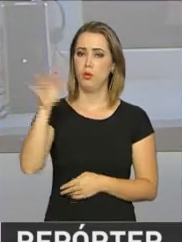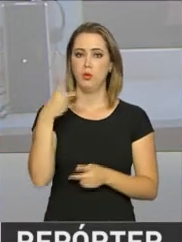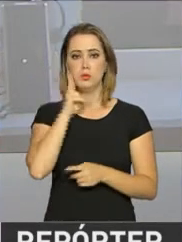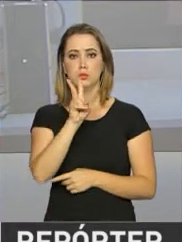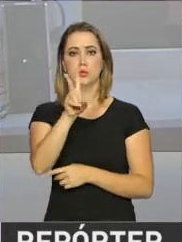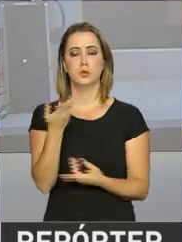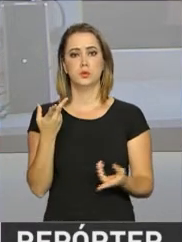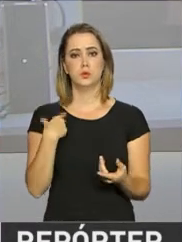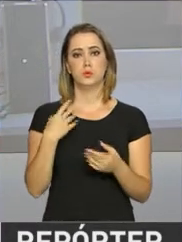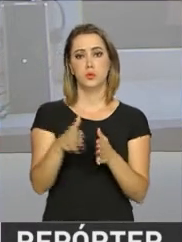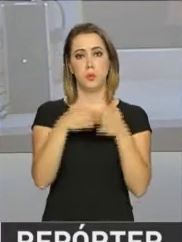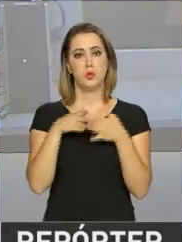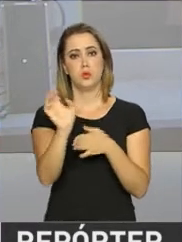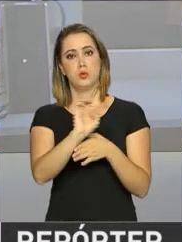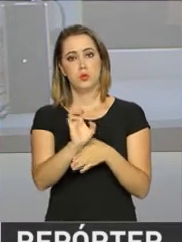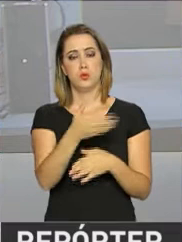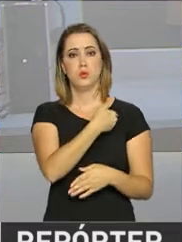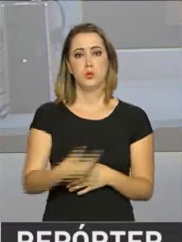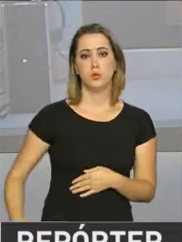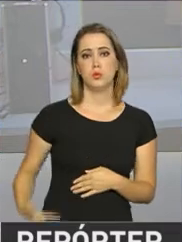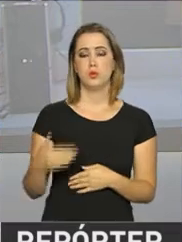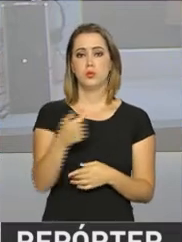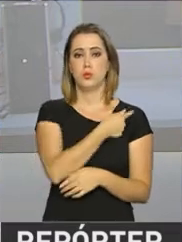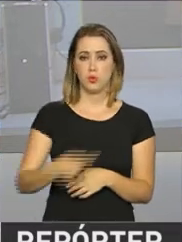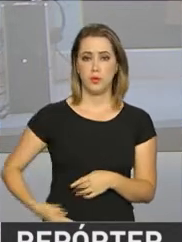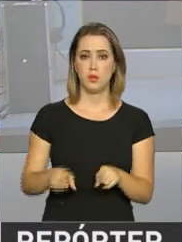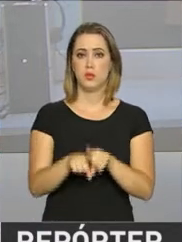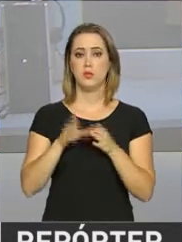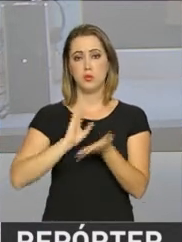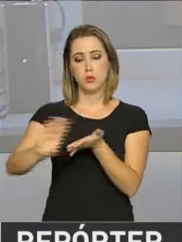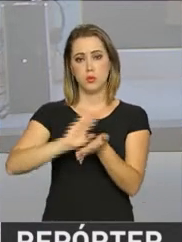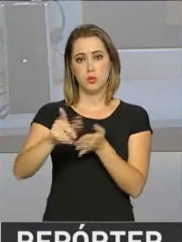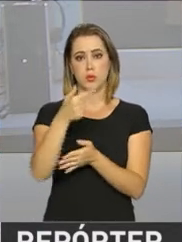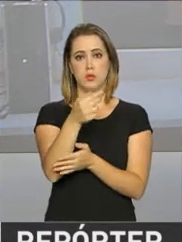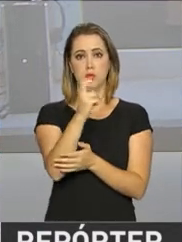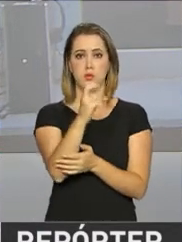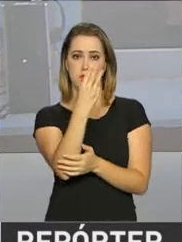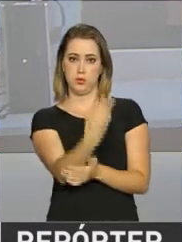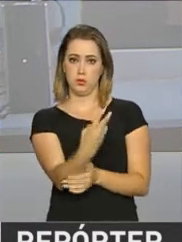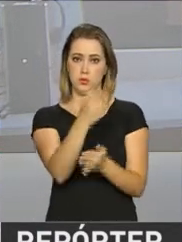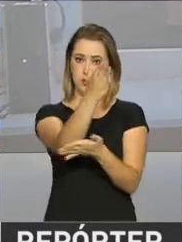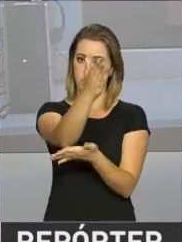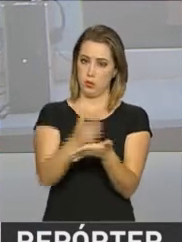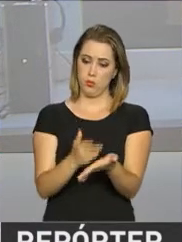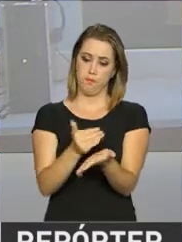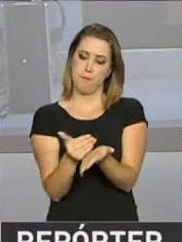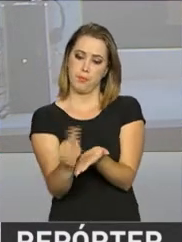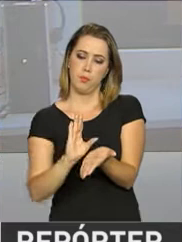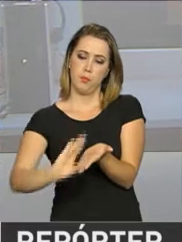reivindicação de governadores e publicou na noite de ontem a medida provisória 753 que dividir com estados e municípios